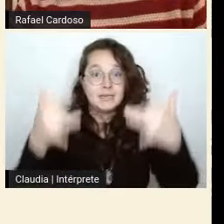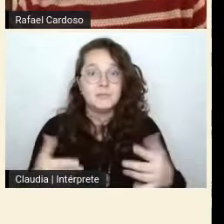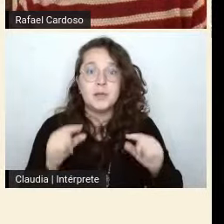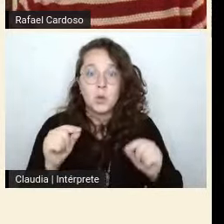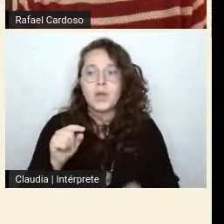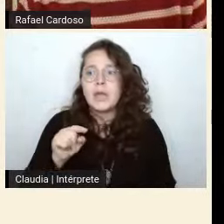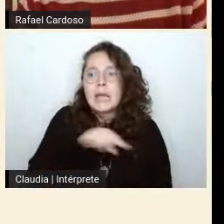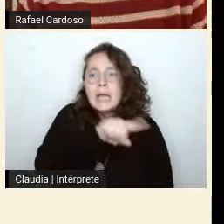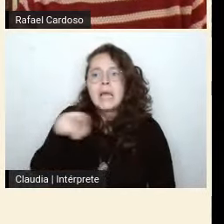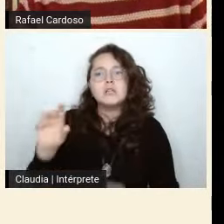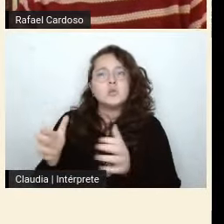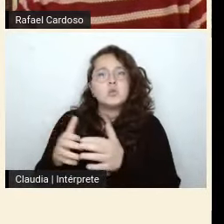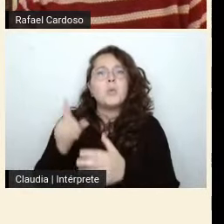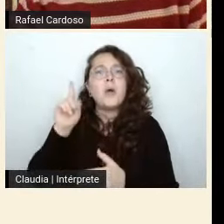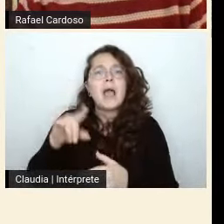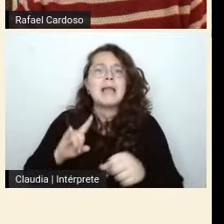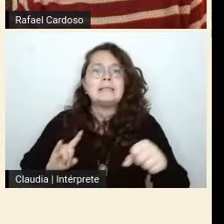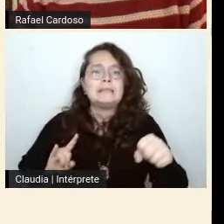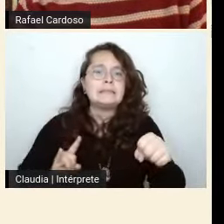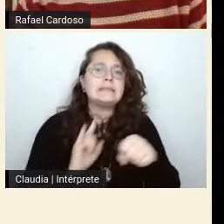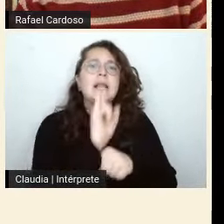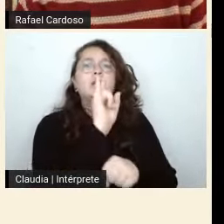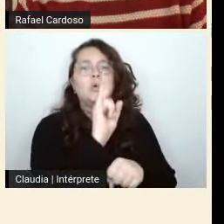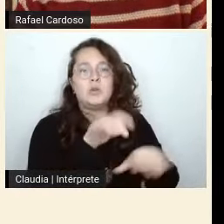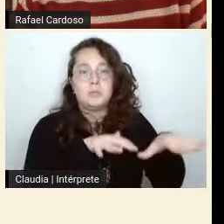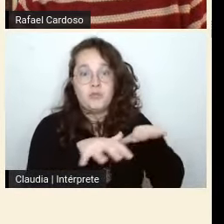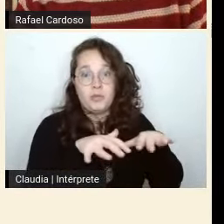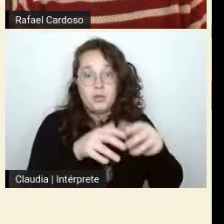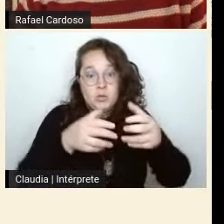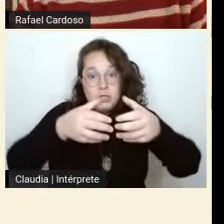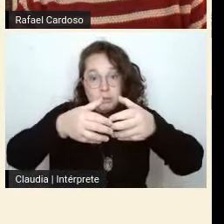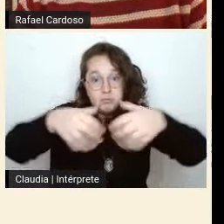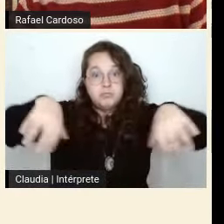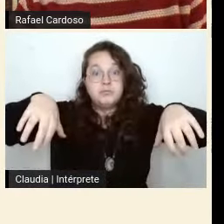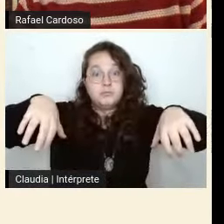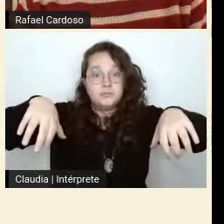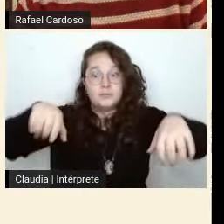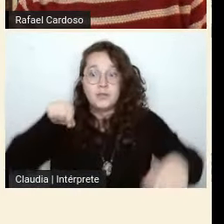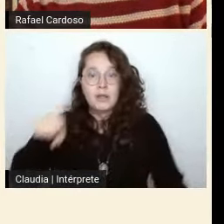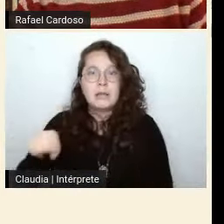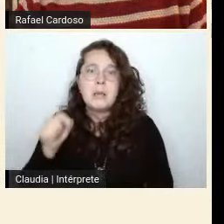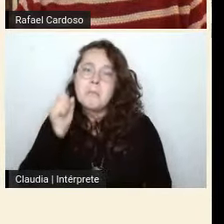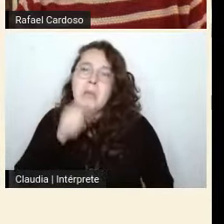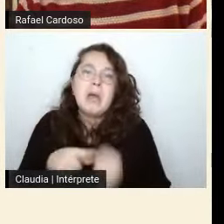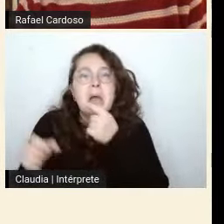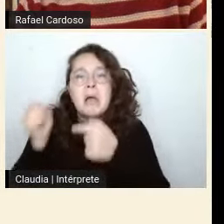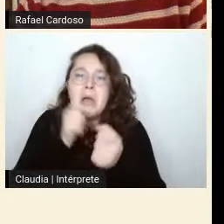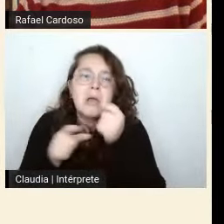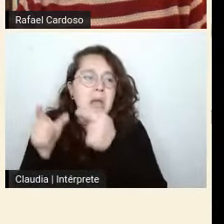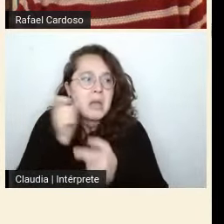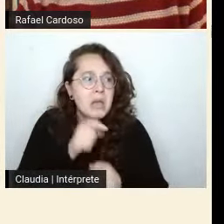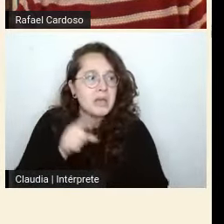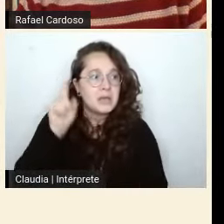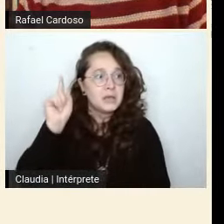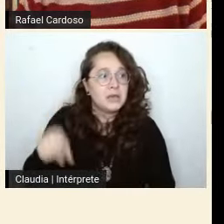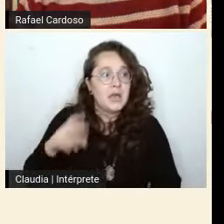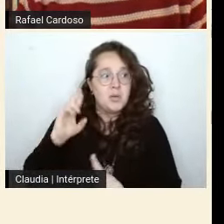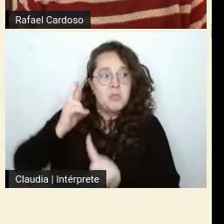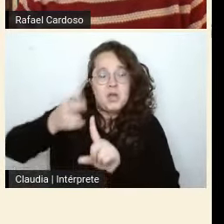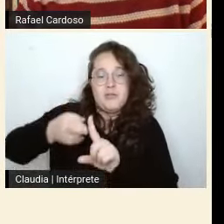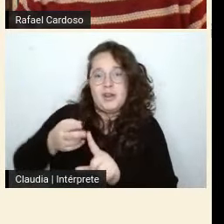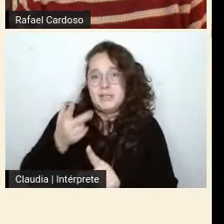traidores do movimento e os divide em dois grupos. Os da piada inconsequente, uma referência oblíqua a